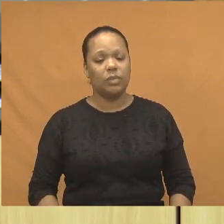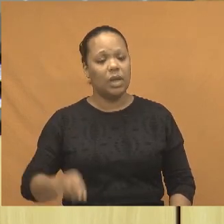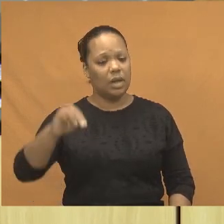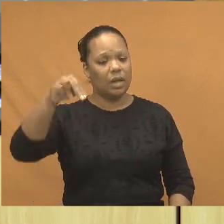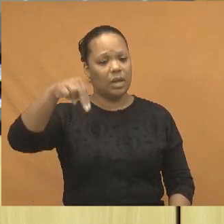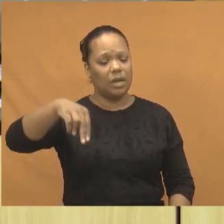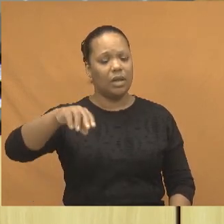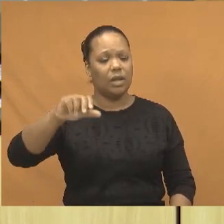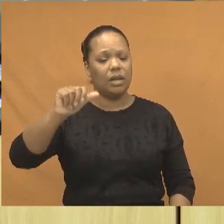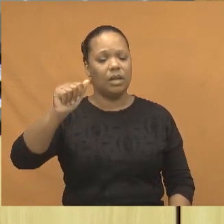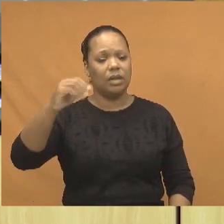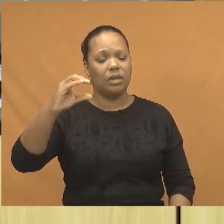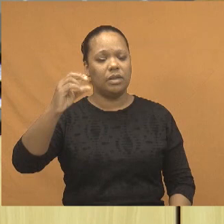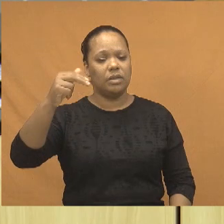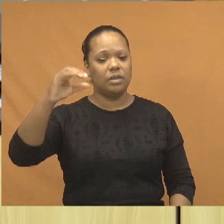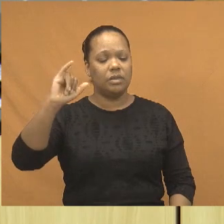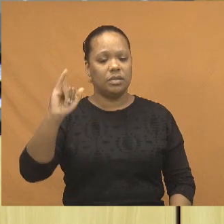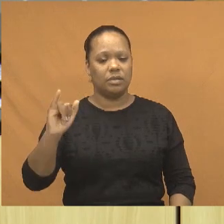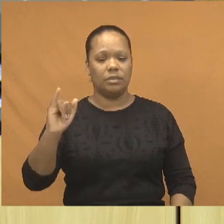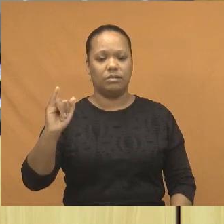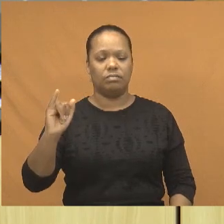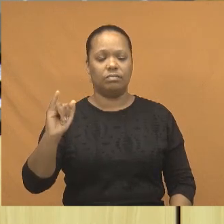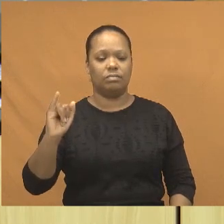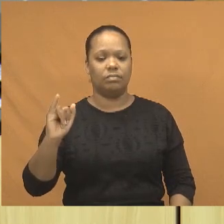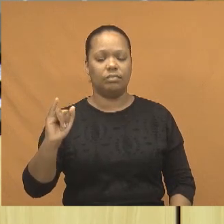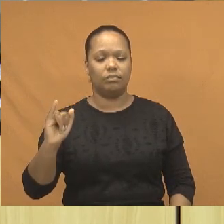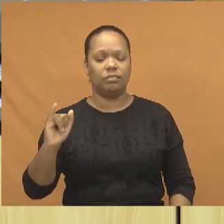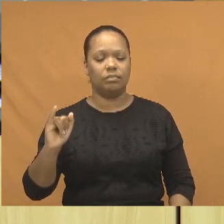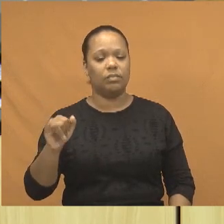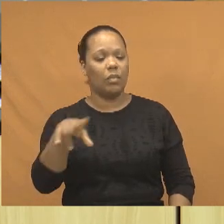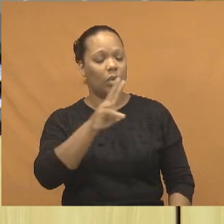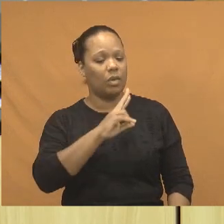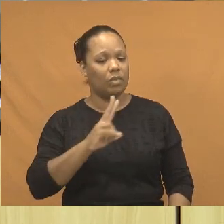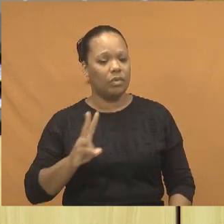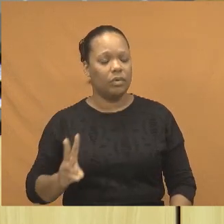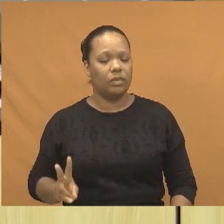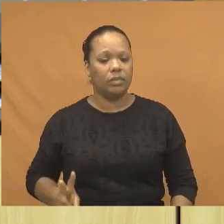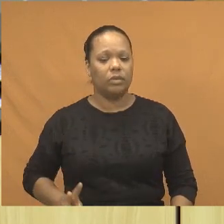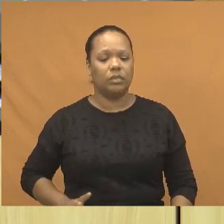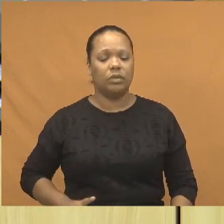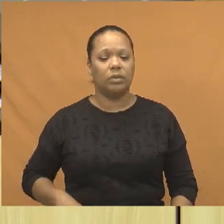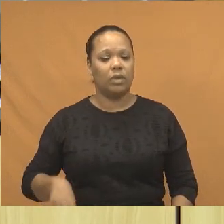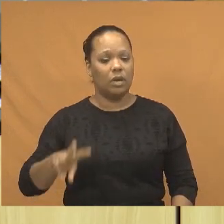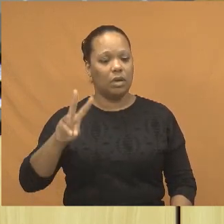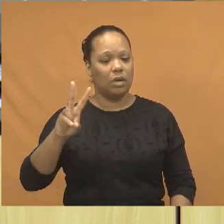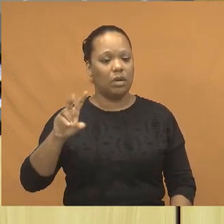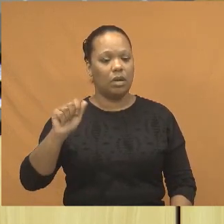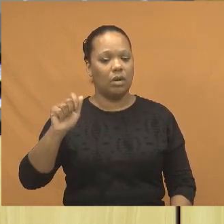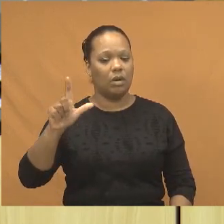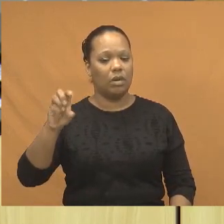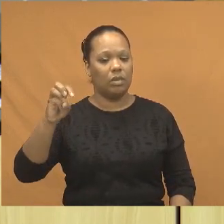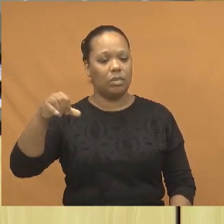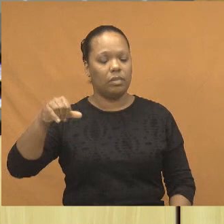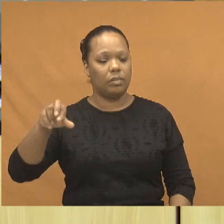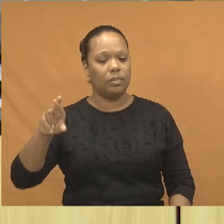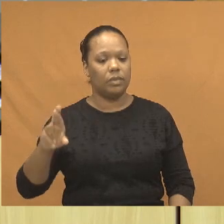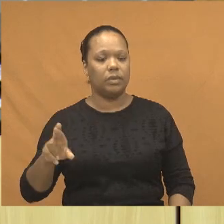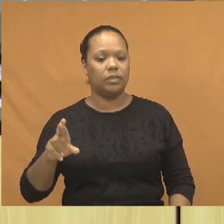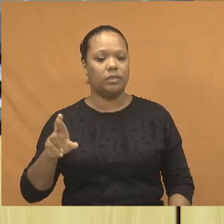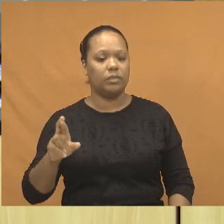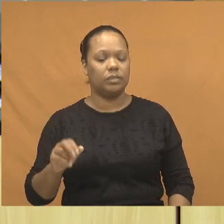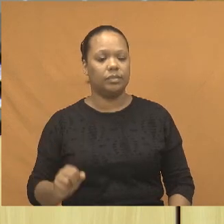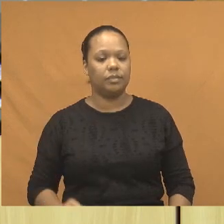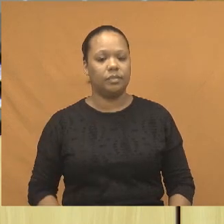Nancy Mando da Silva, formulado pelo vereador Valmir do Parque Meia Lua.